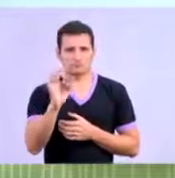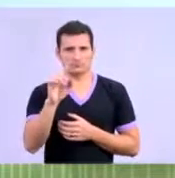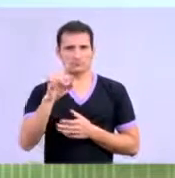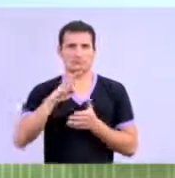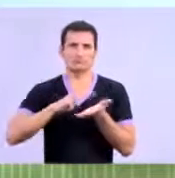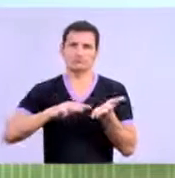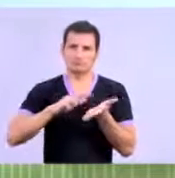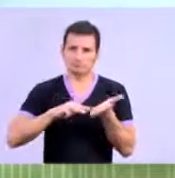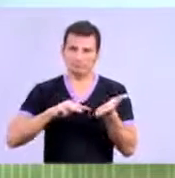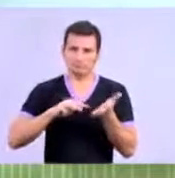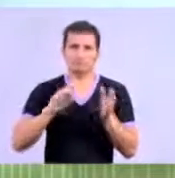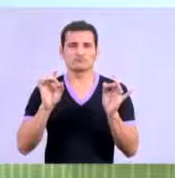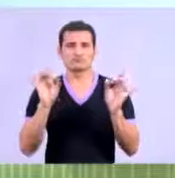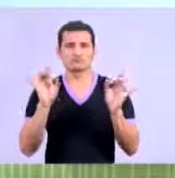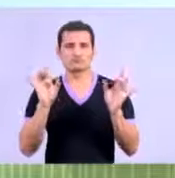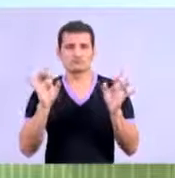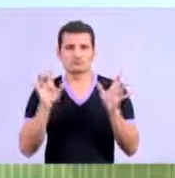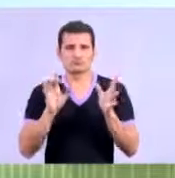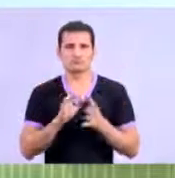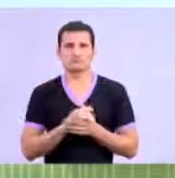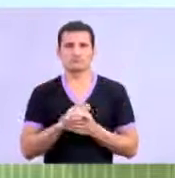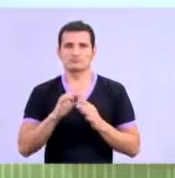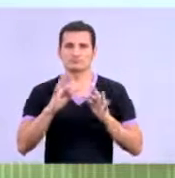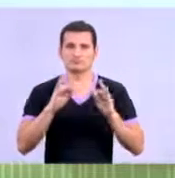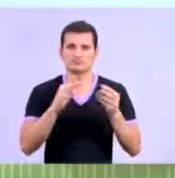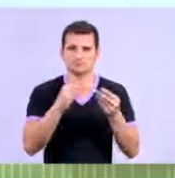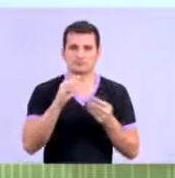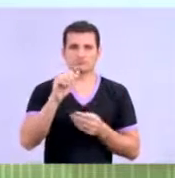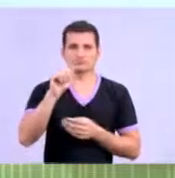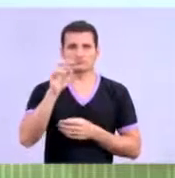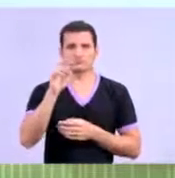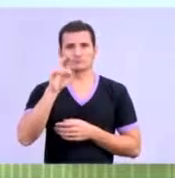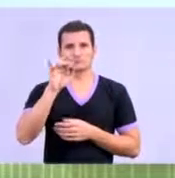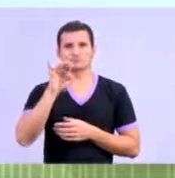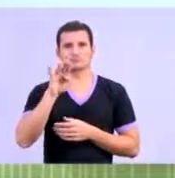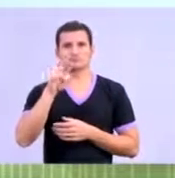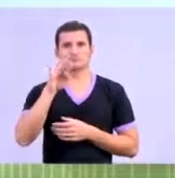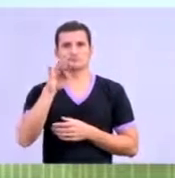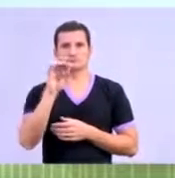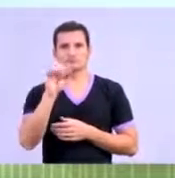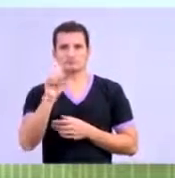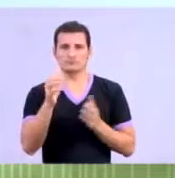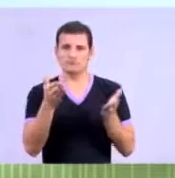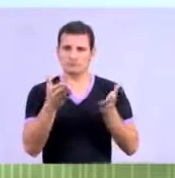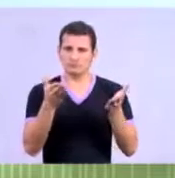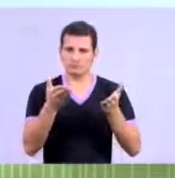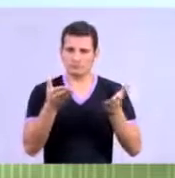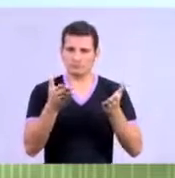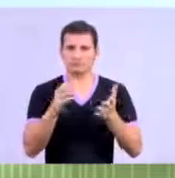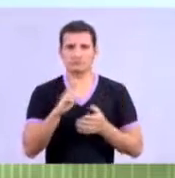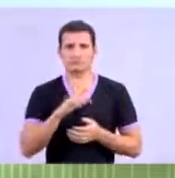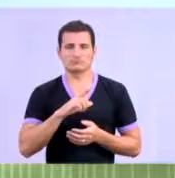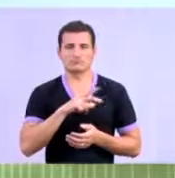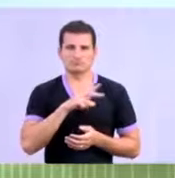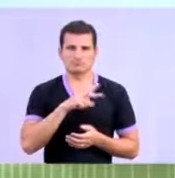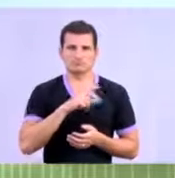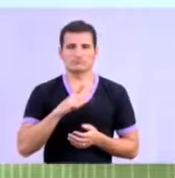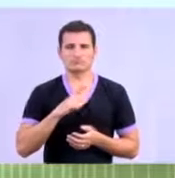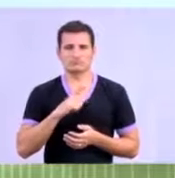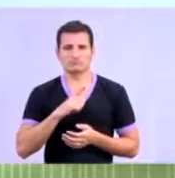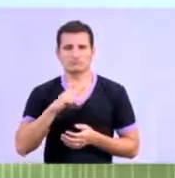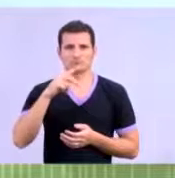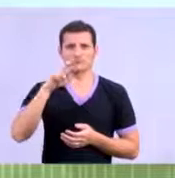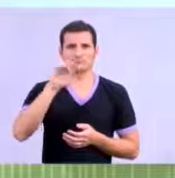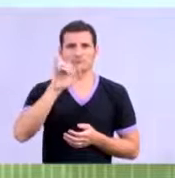métodos especiais. Então, todos os atributos agora, gente, quando a gente define os atributos privados. Lembrando da aula passada,